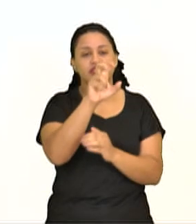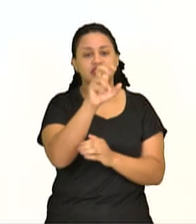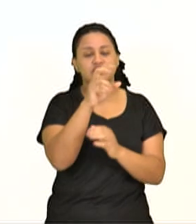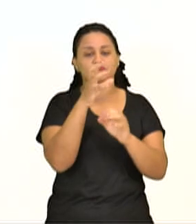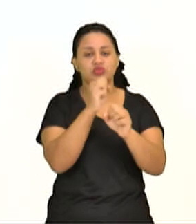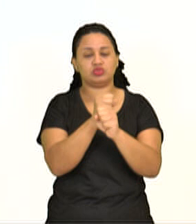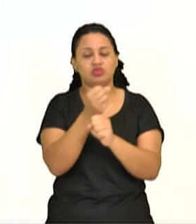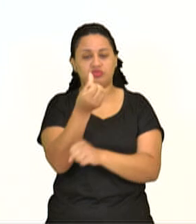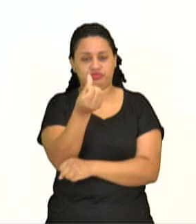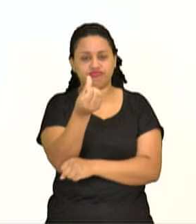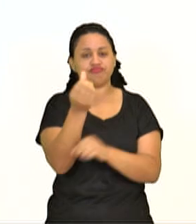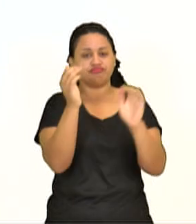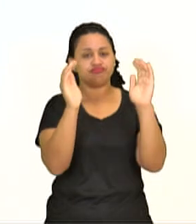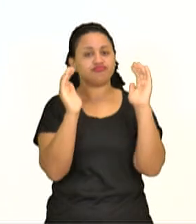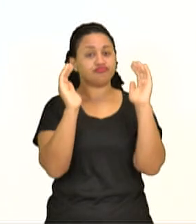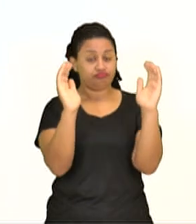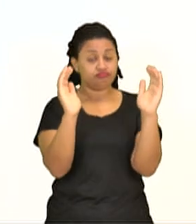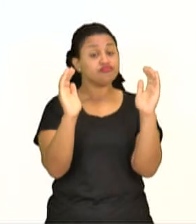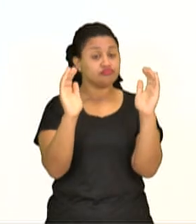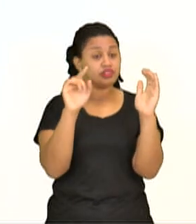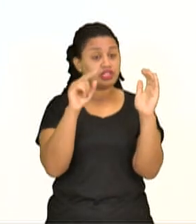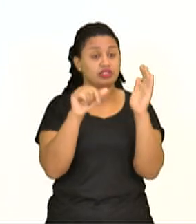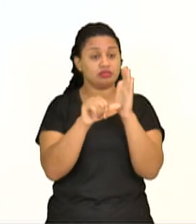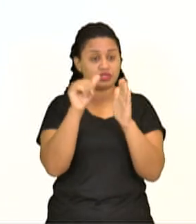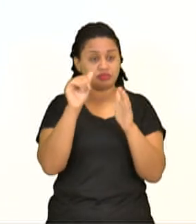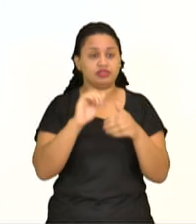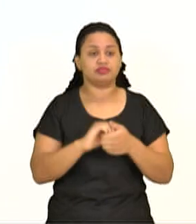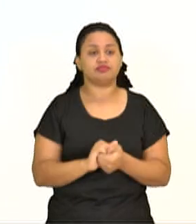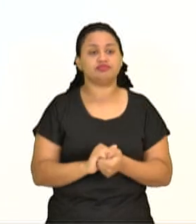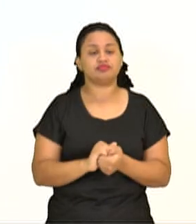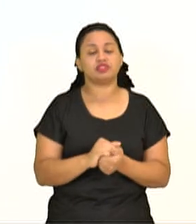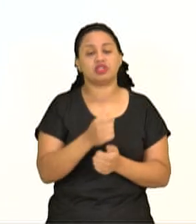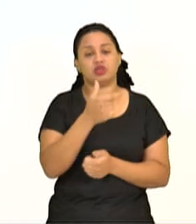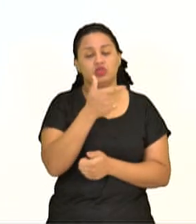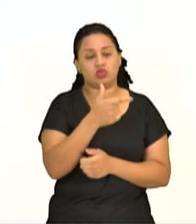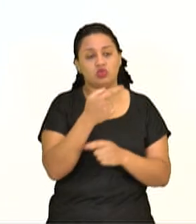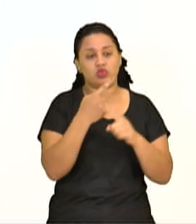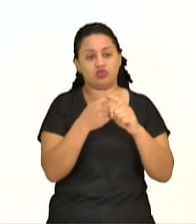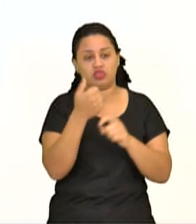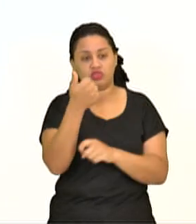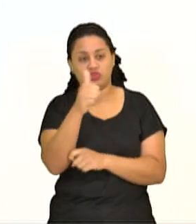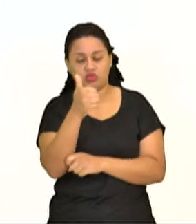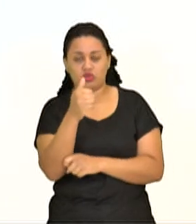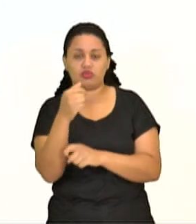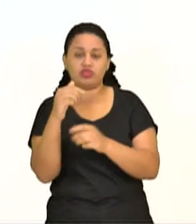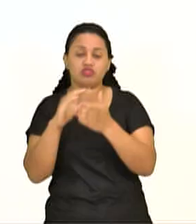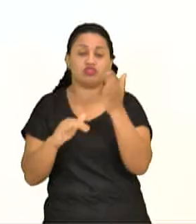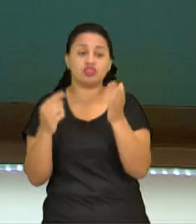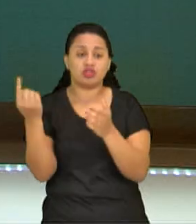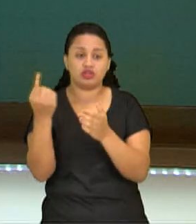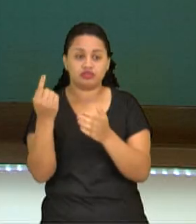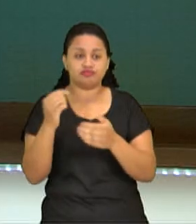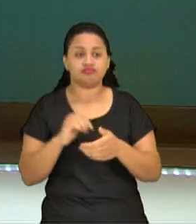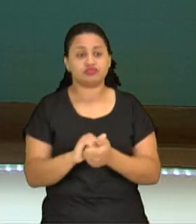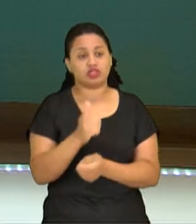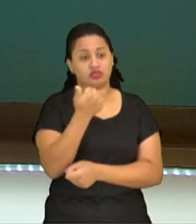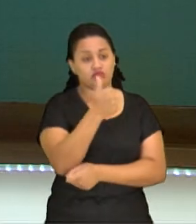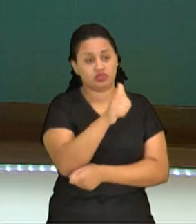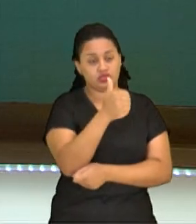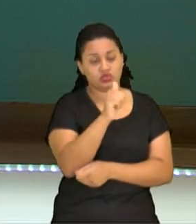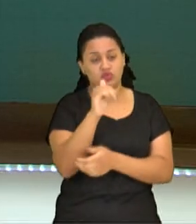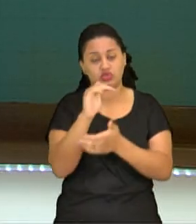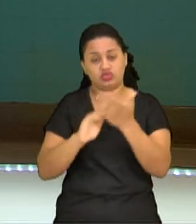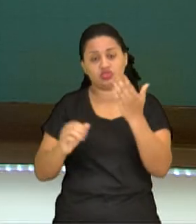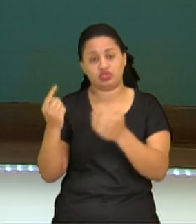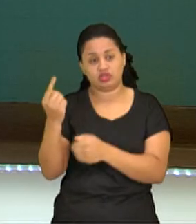ó, o 5 mais 6 como prioridade. Então, vai ficar o quê? 5 mais 6, 11. 2 vezes 11,